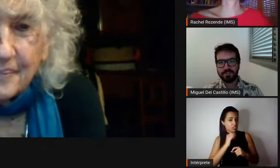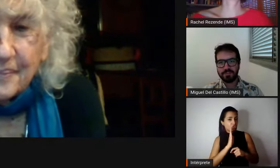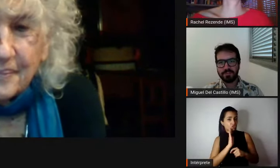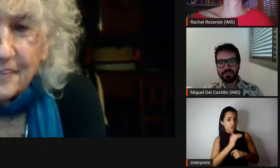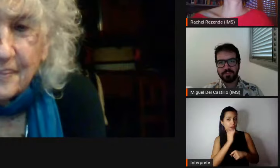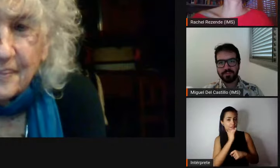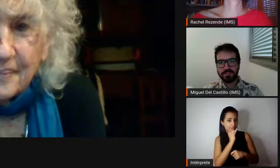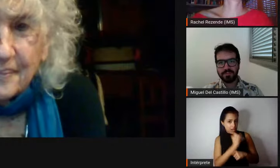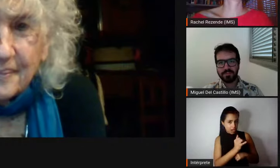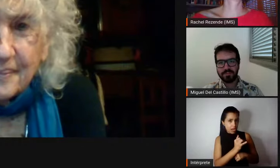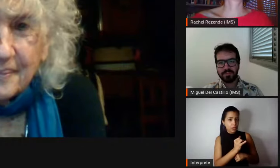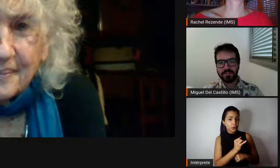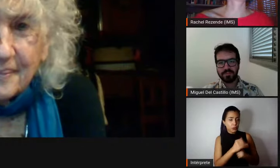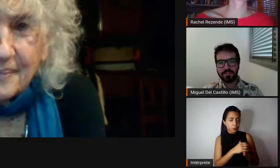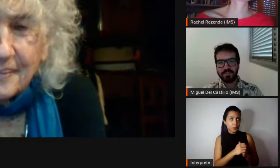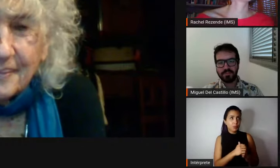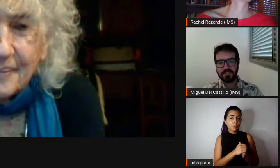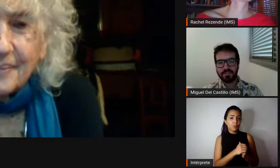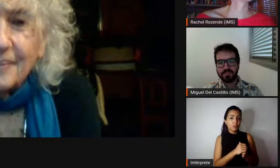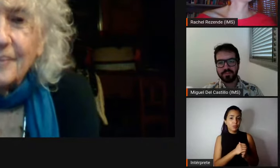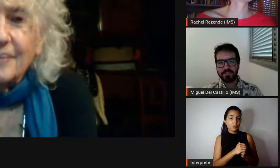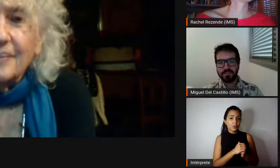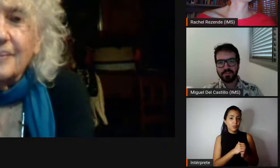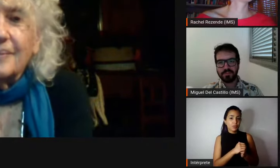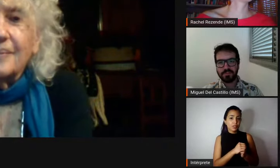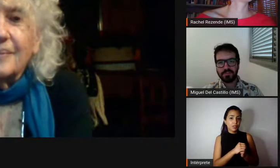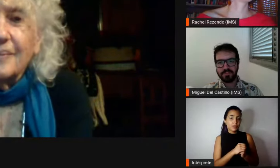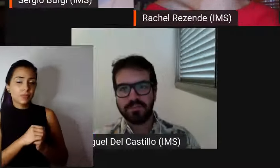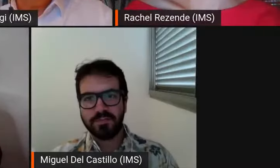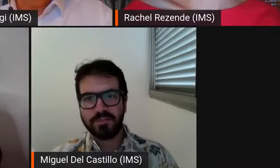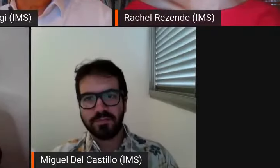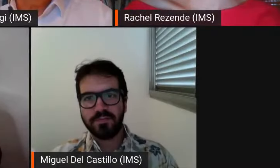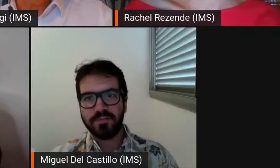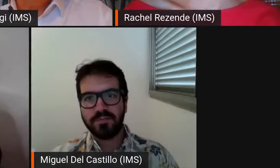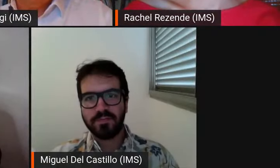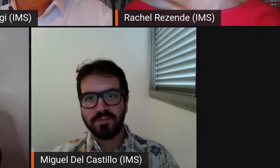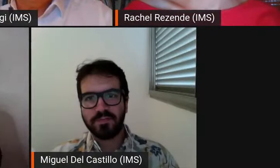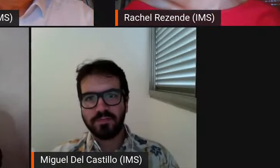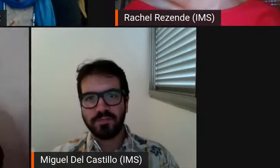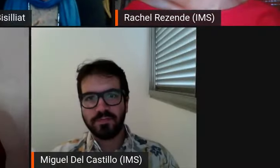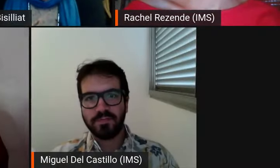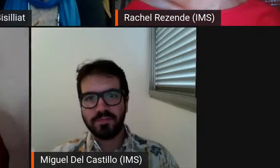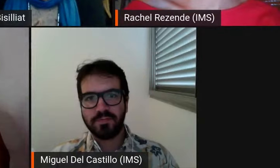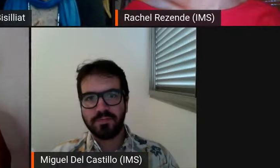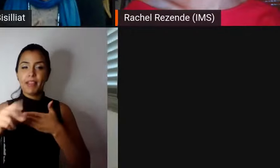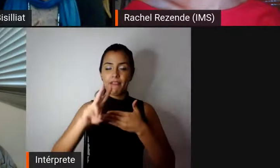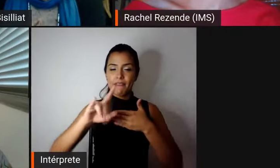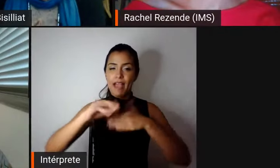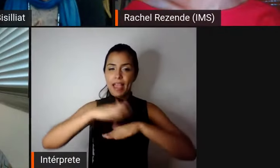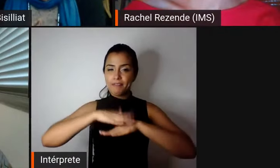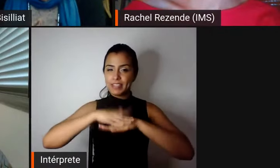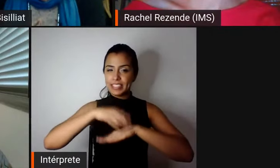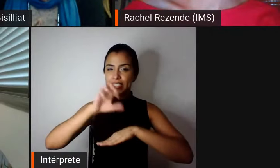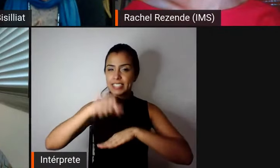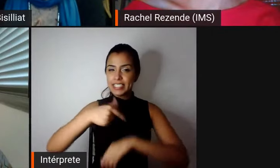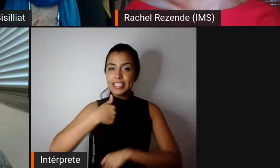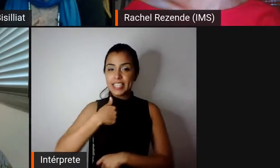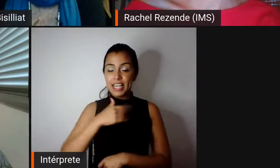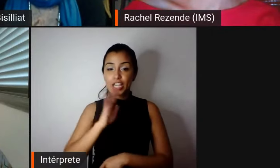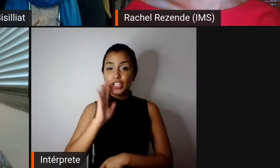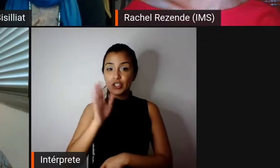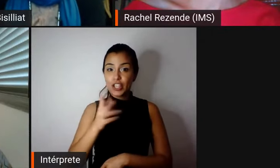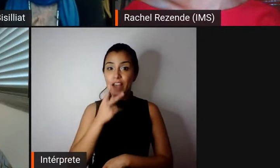falado, e faremos, vamos trabalhar nisso. Eu te mencionei que conheço um impressor no